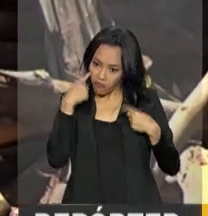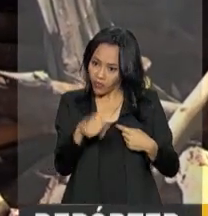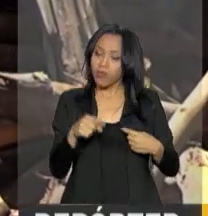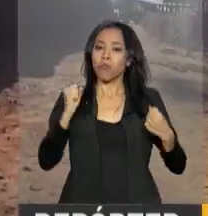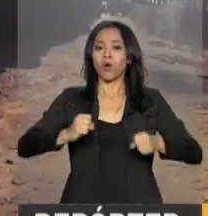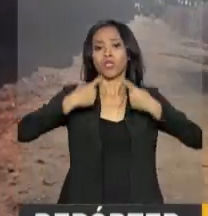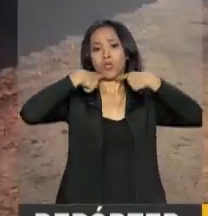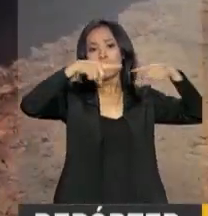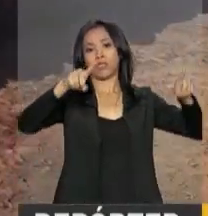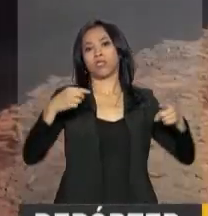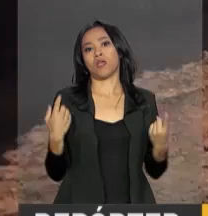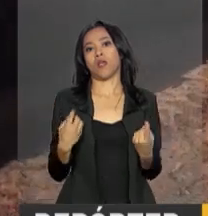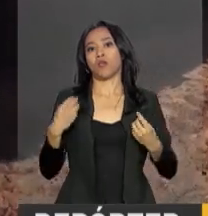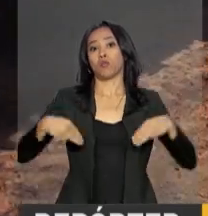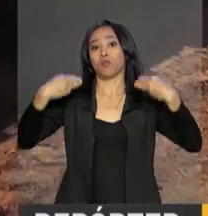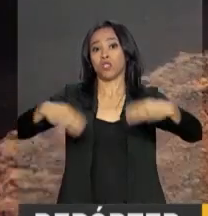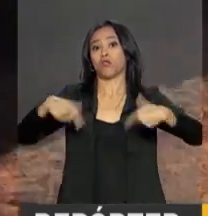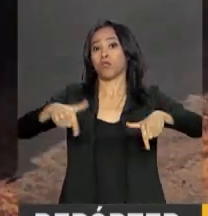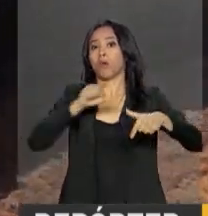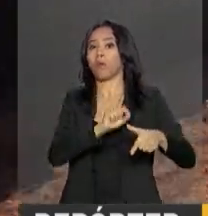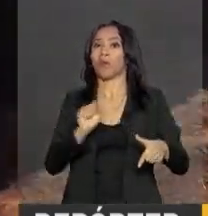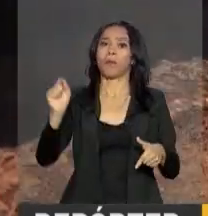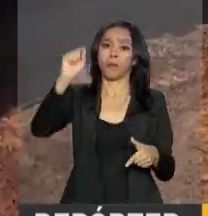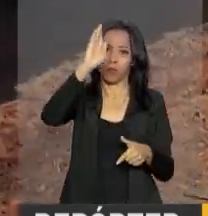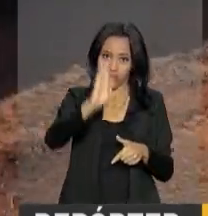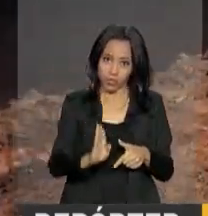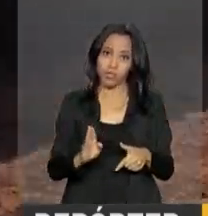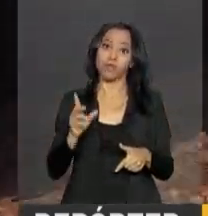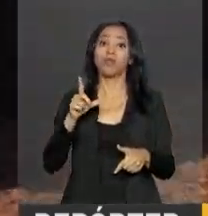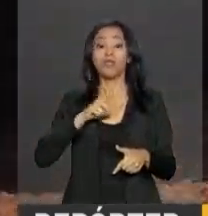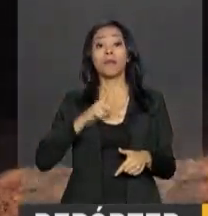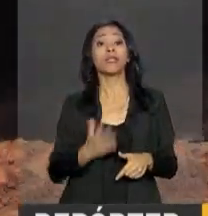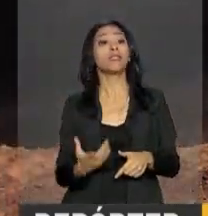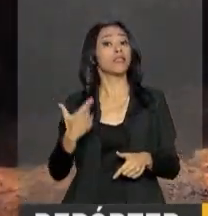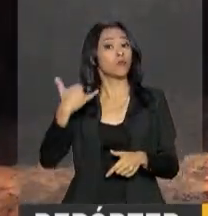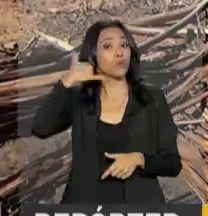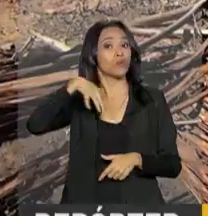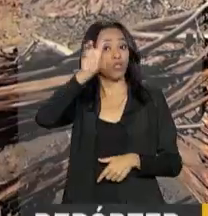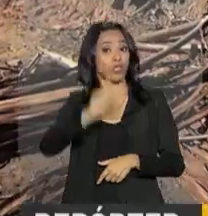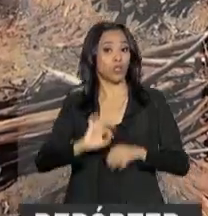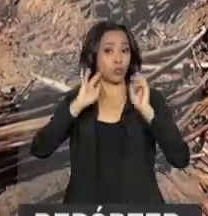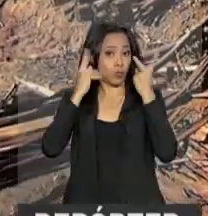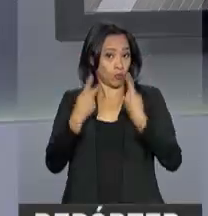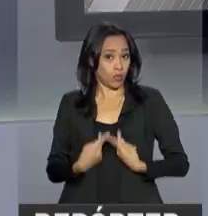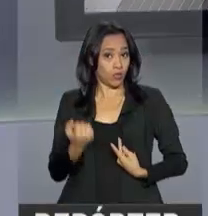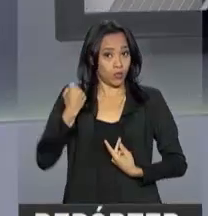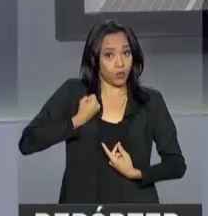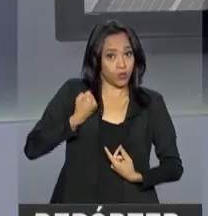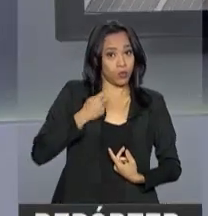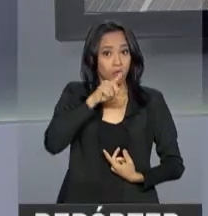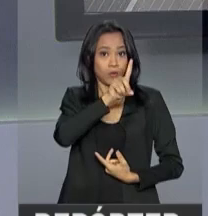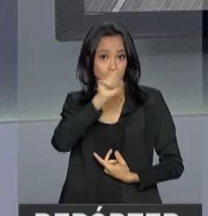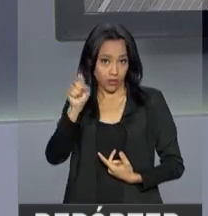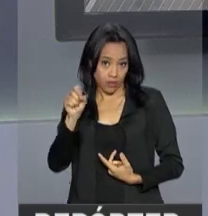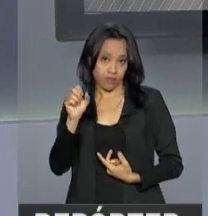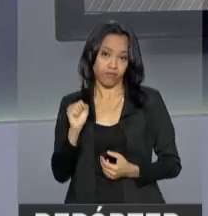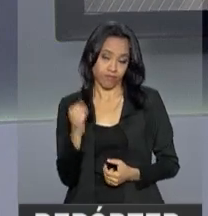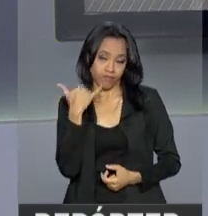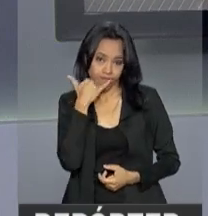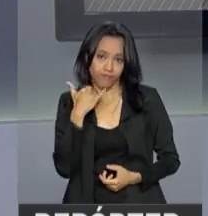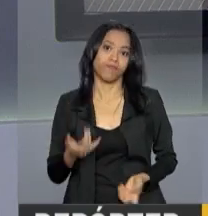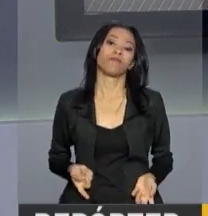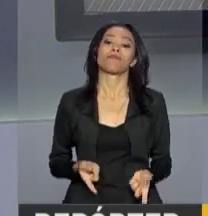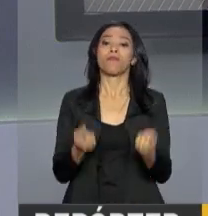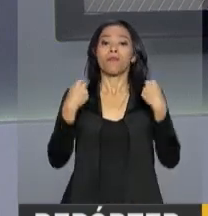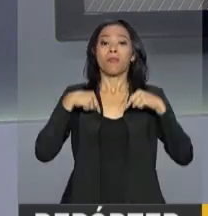do trabalho em todo o país e também por meio do disque direitos humanos o disque 100 nós ficamos por aqui você pode